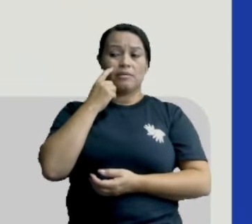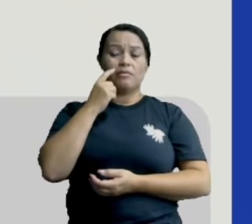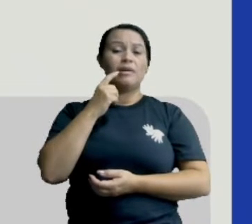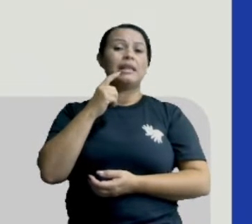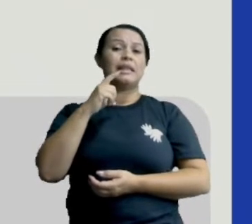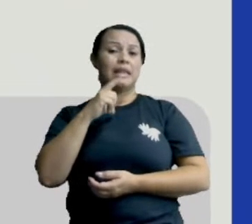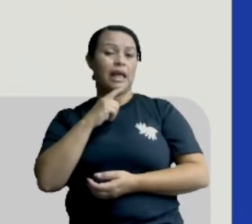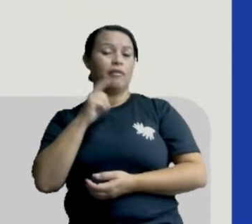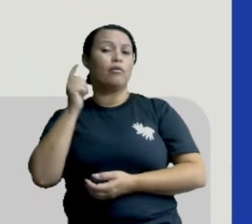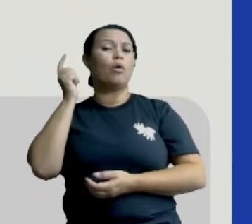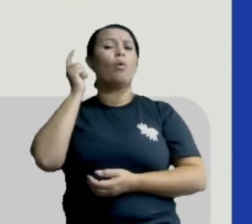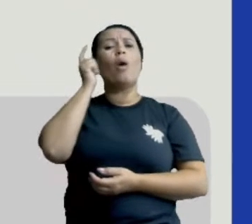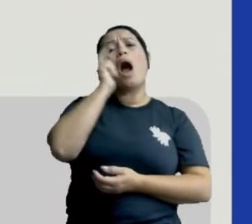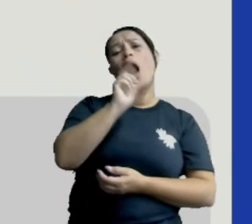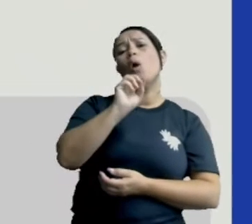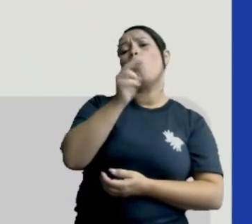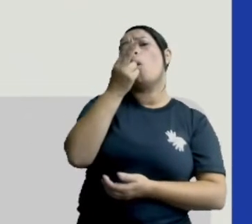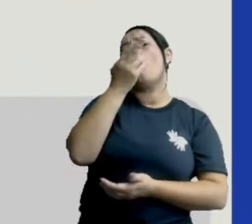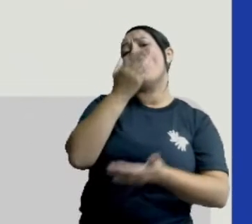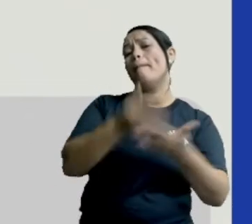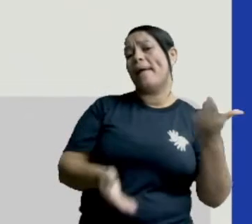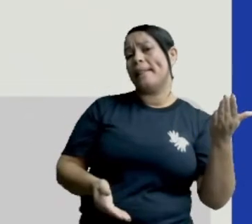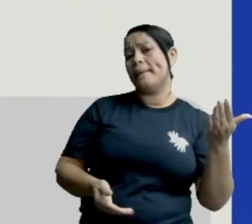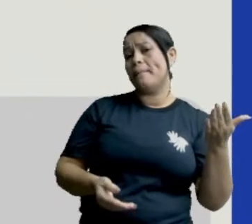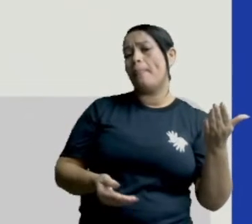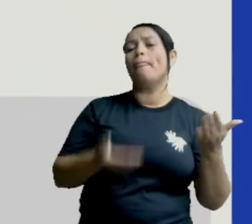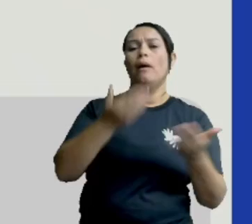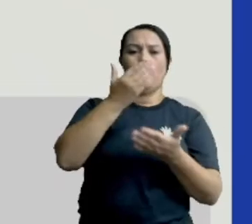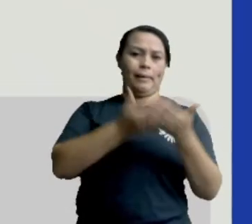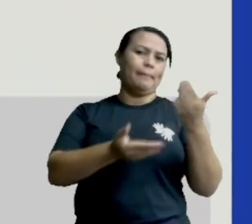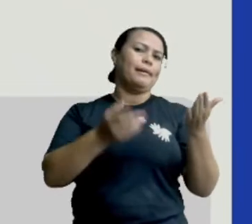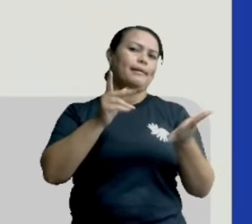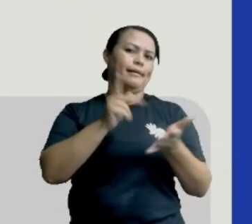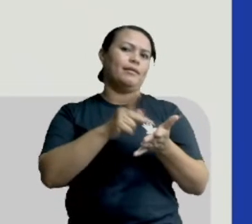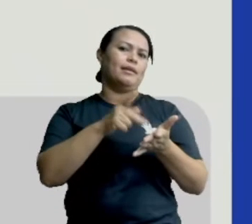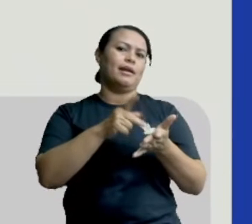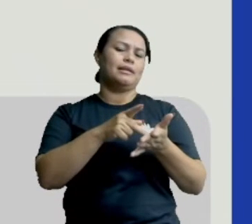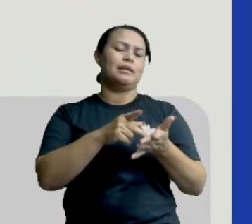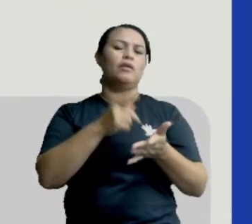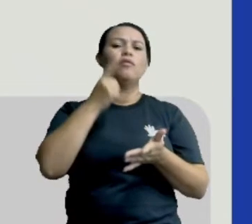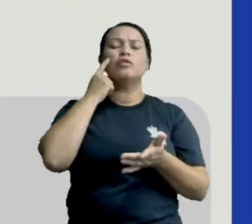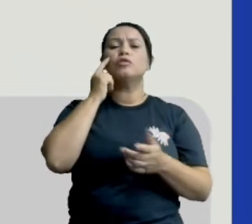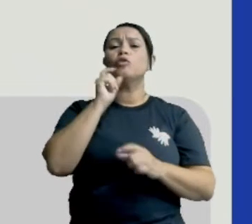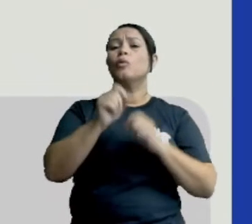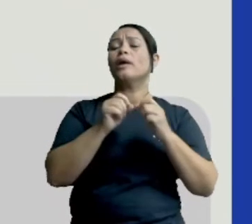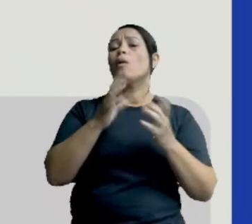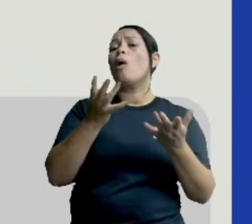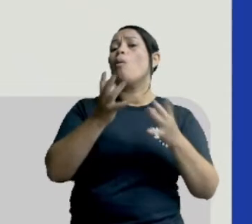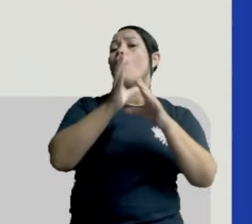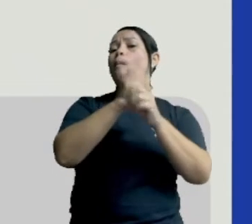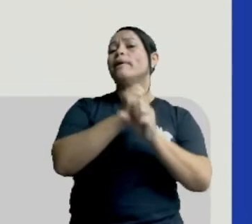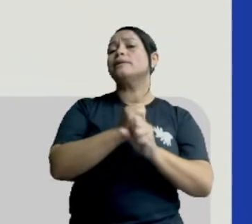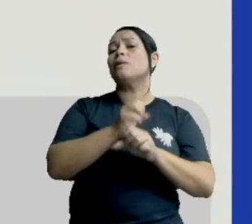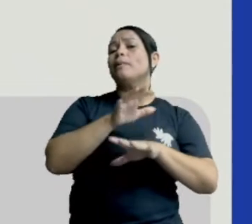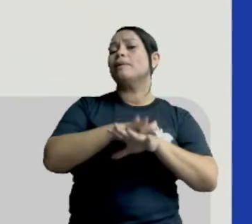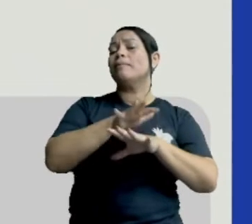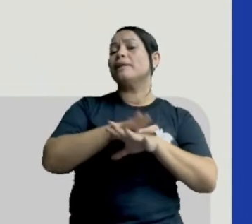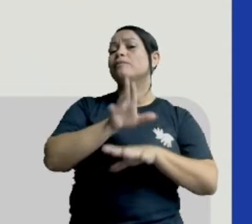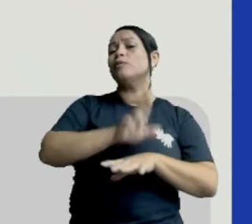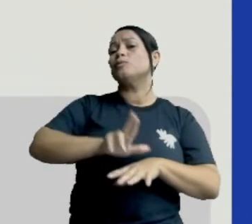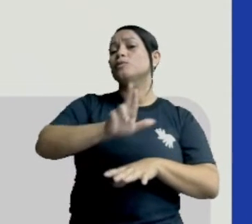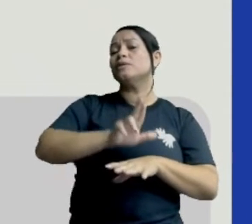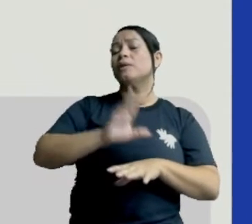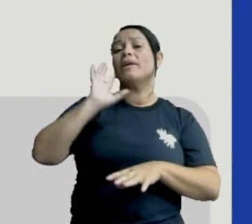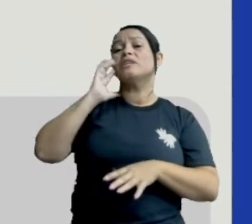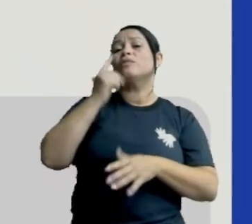Um ganho ou uma perda? Uma perda, não é isso? Então, qual é a operação matemática que a gente vai utilizar